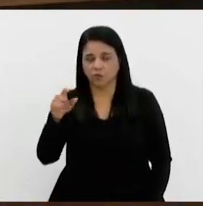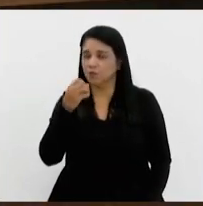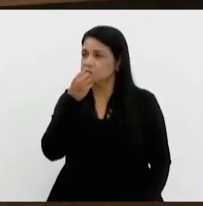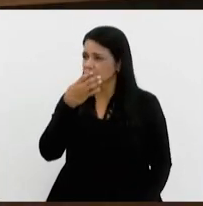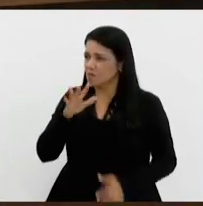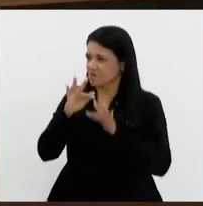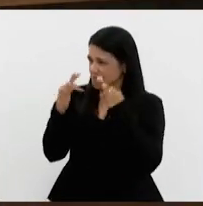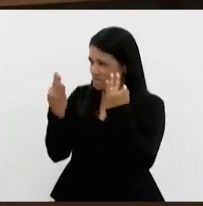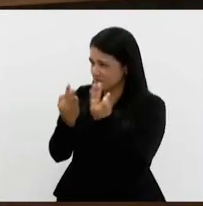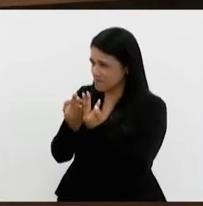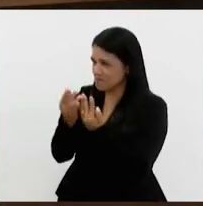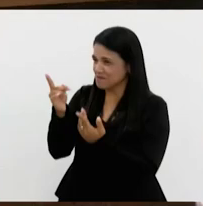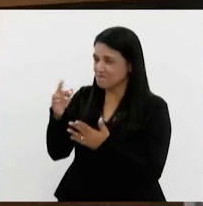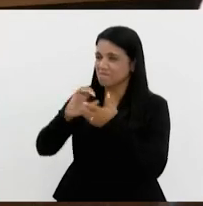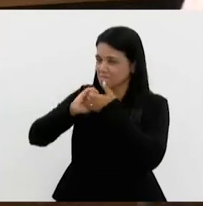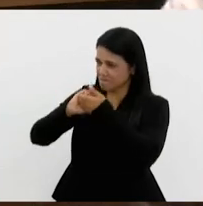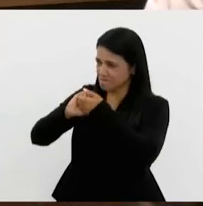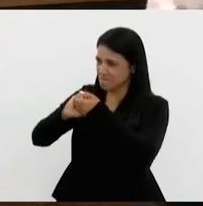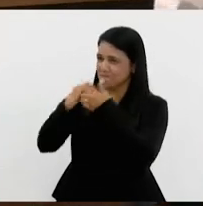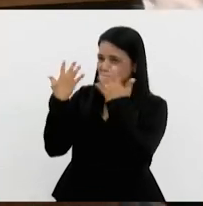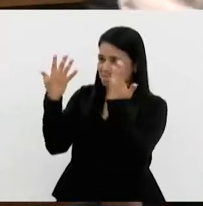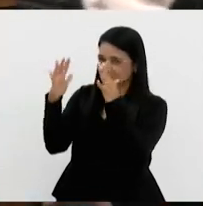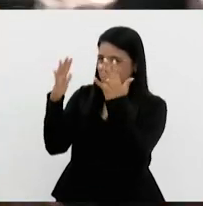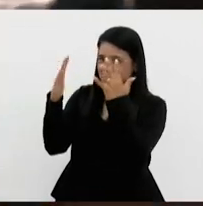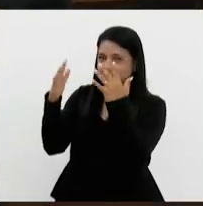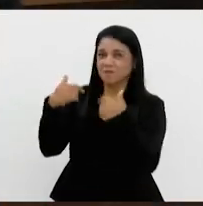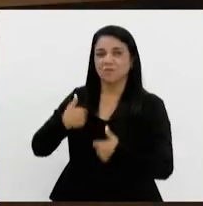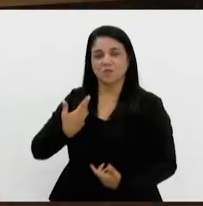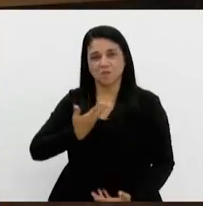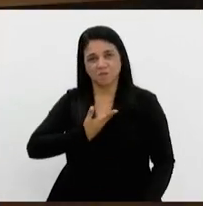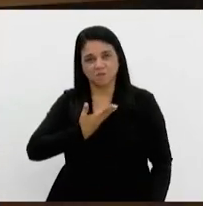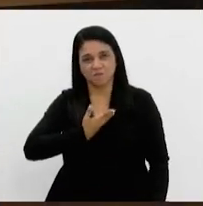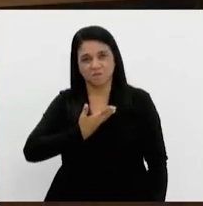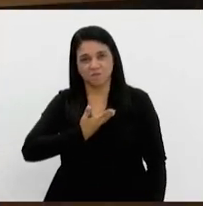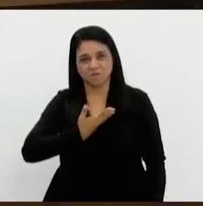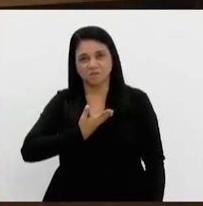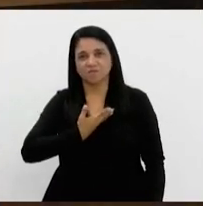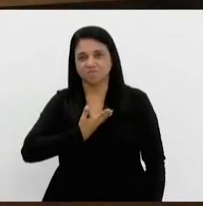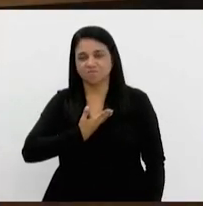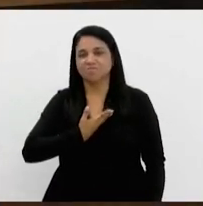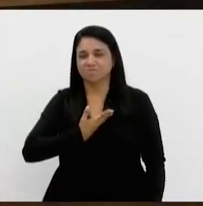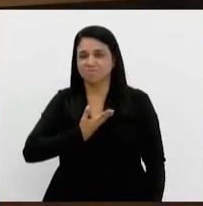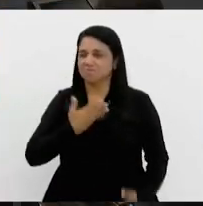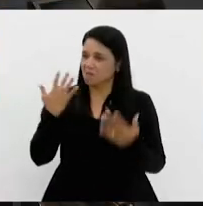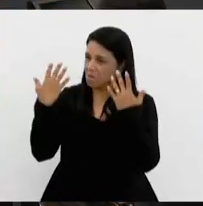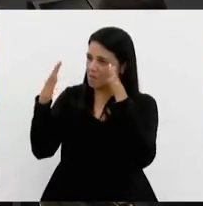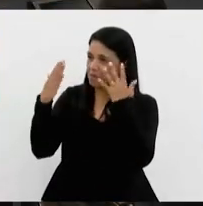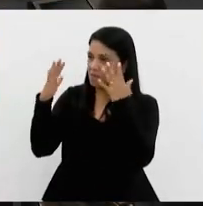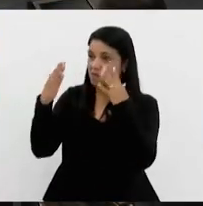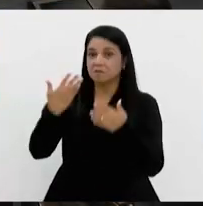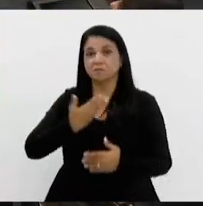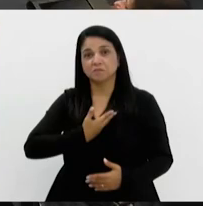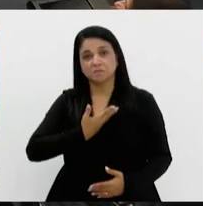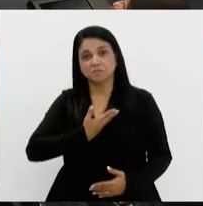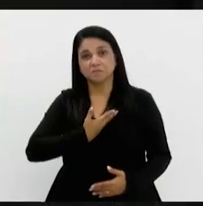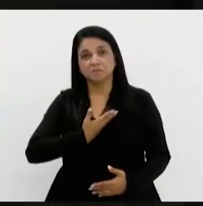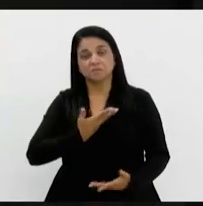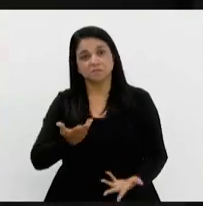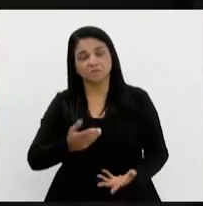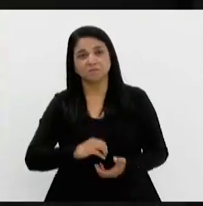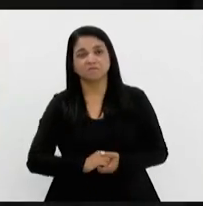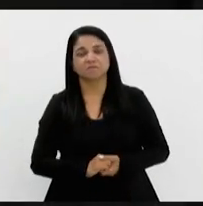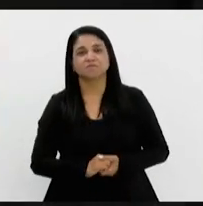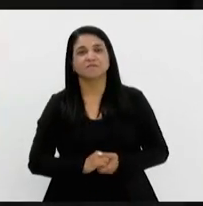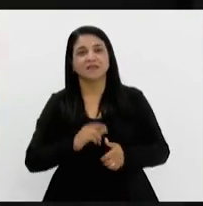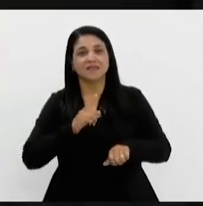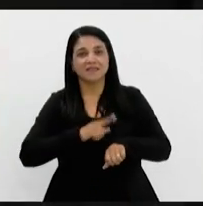cara... Parabenizar a Vossa Excelência, o nosso colega aqui, pela... Parabéns, parabéns. É hoje. Ainda em